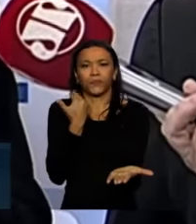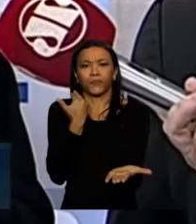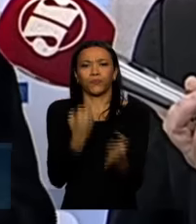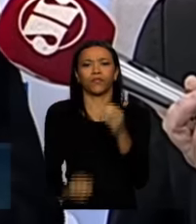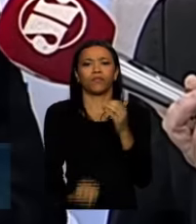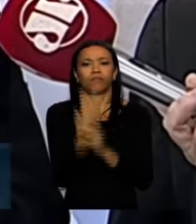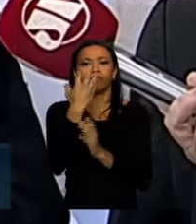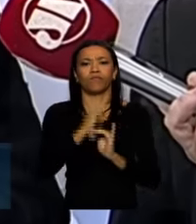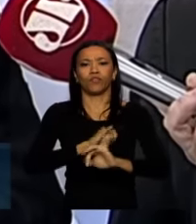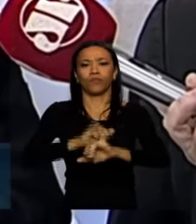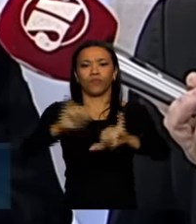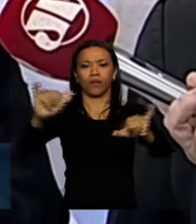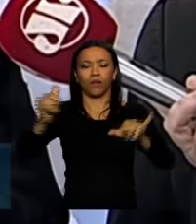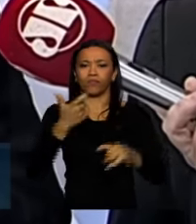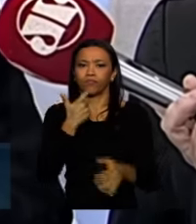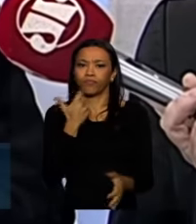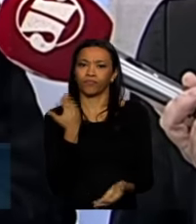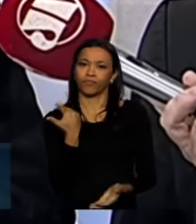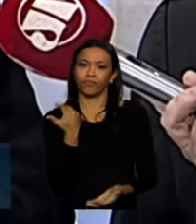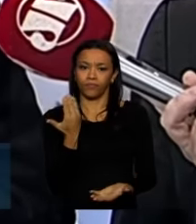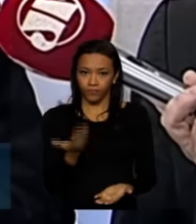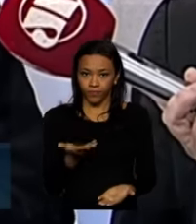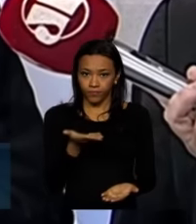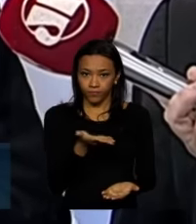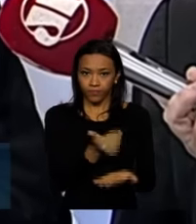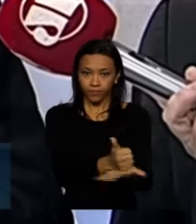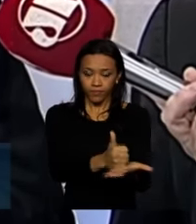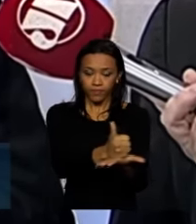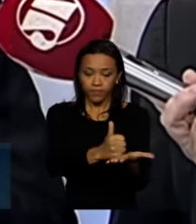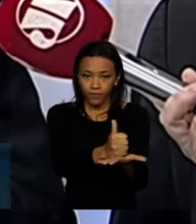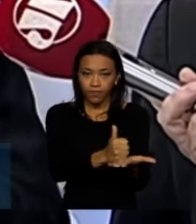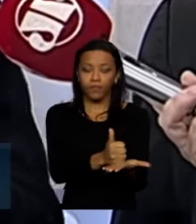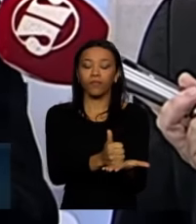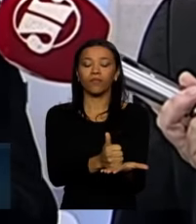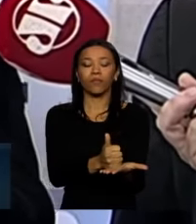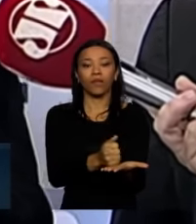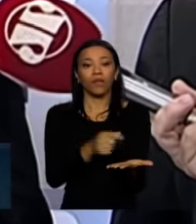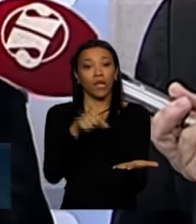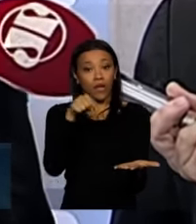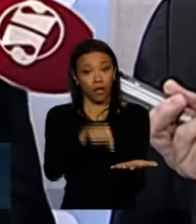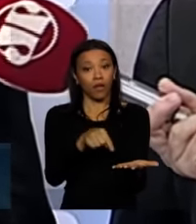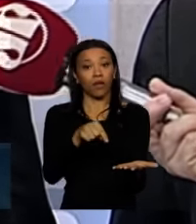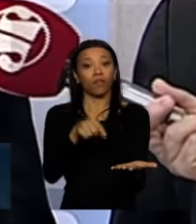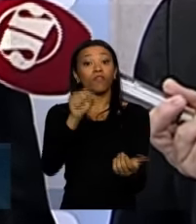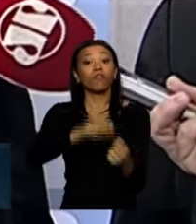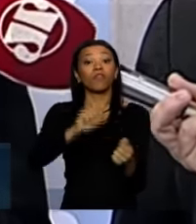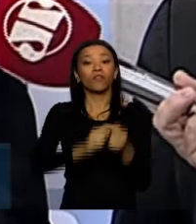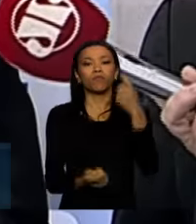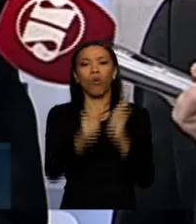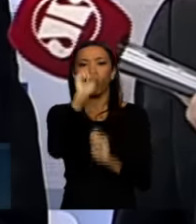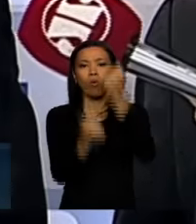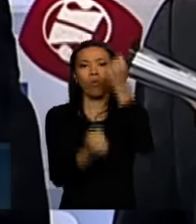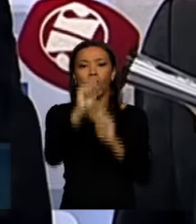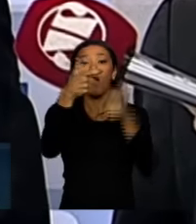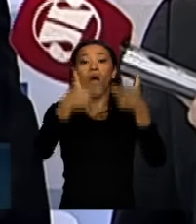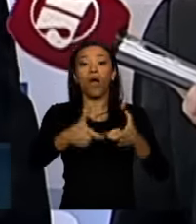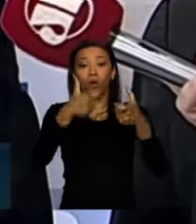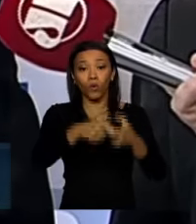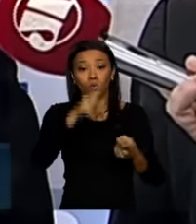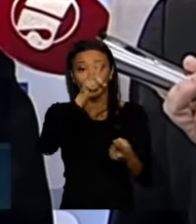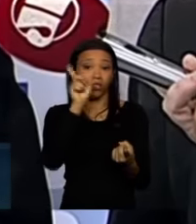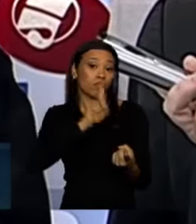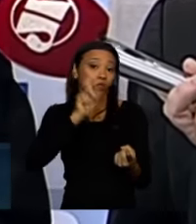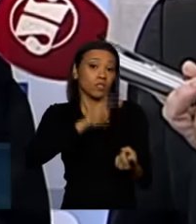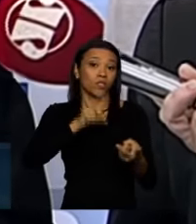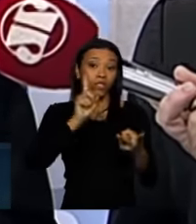recentemente né que está eh sendo utilizado nos é produzido nos Estados Unidos no Canadá e na Holanda